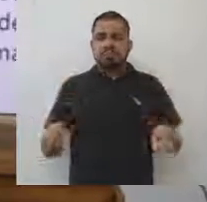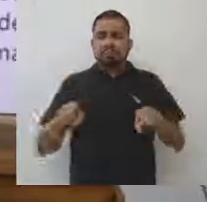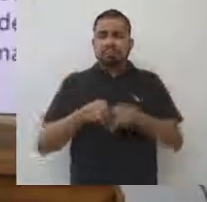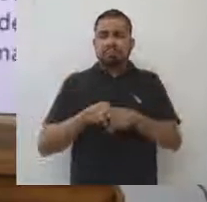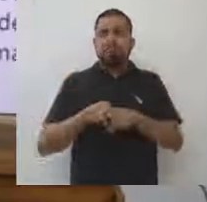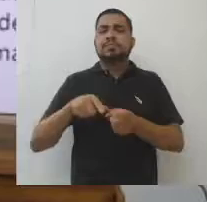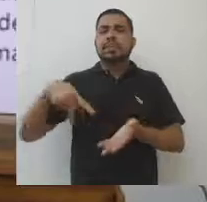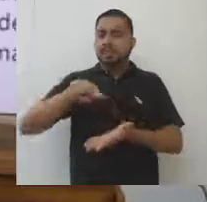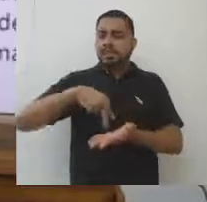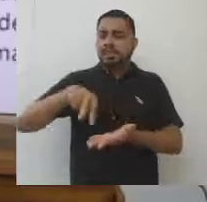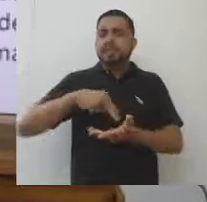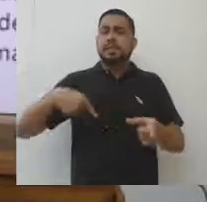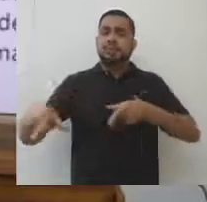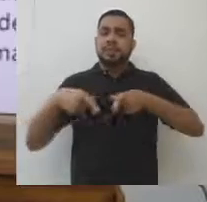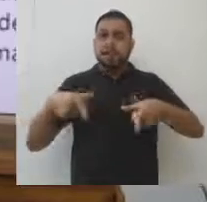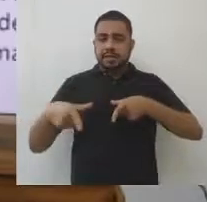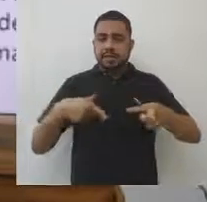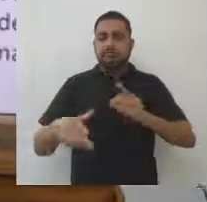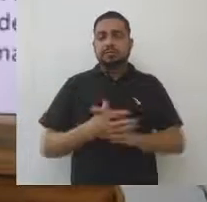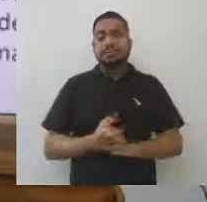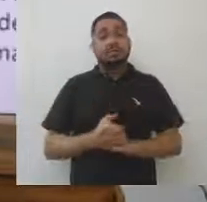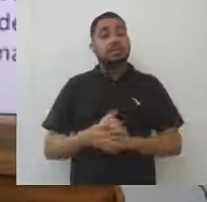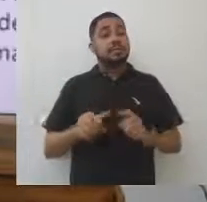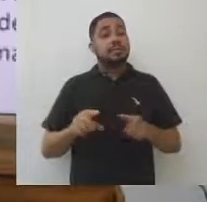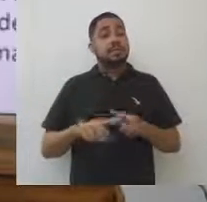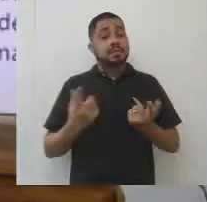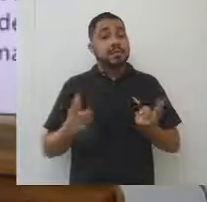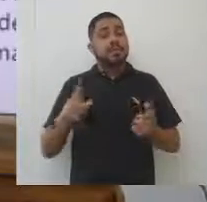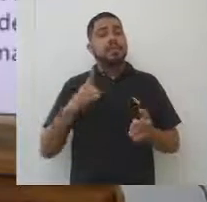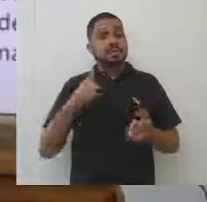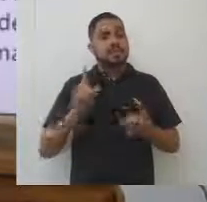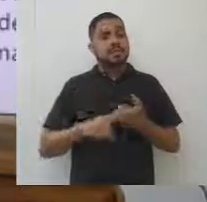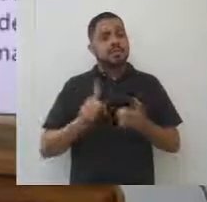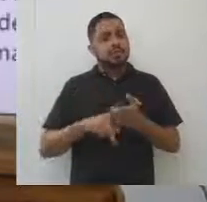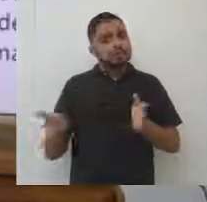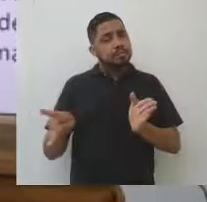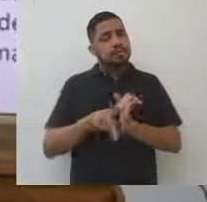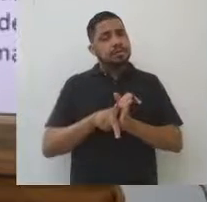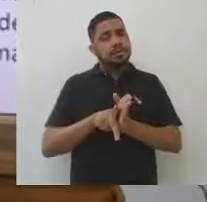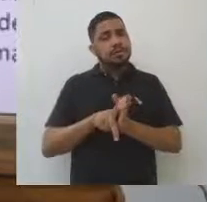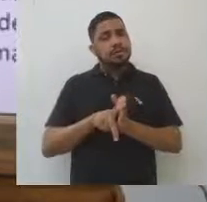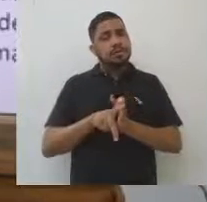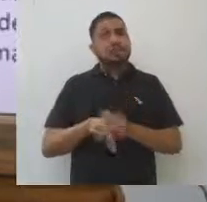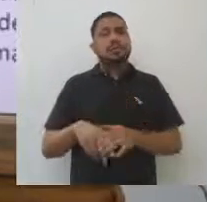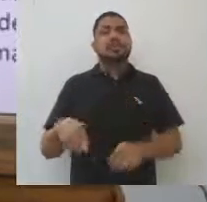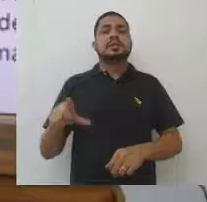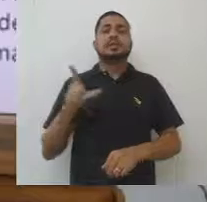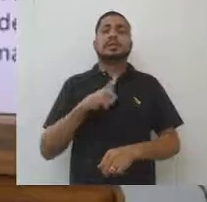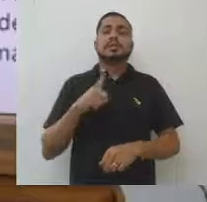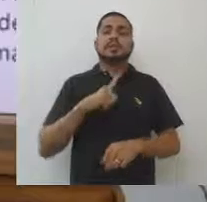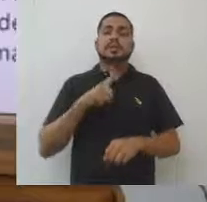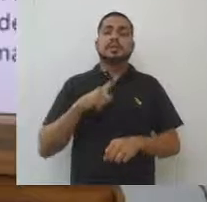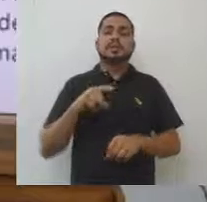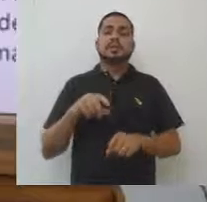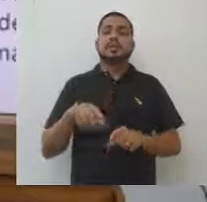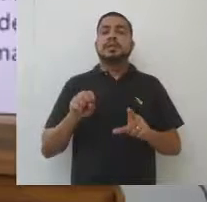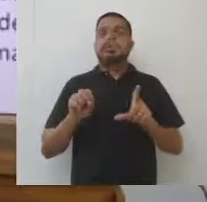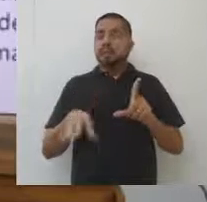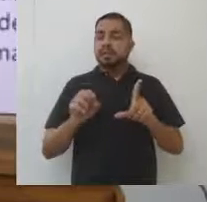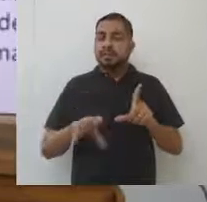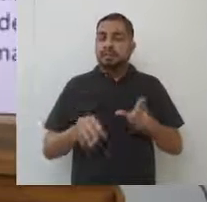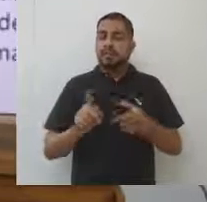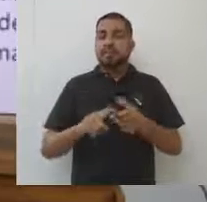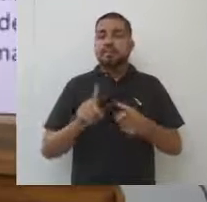como trabalho para ele. Lembrando que também existe a própria licenciatura e bacharelado no curso de